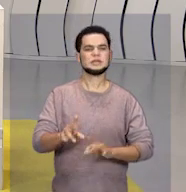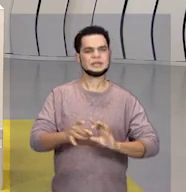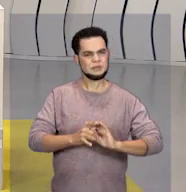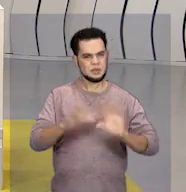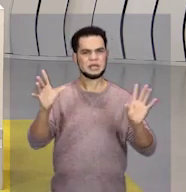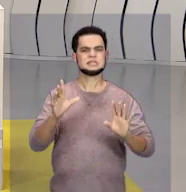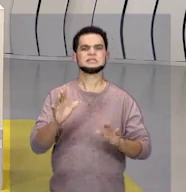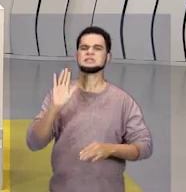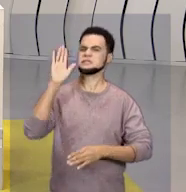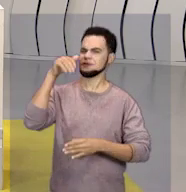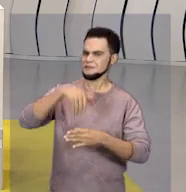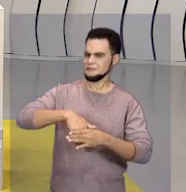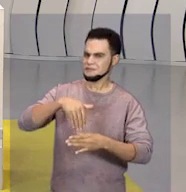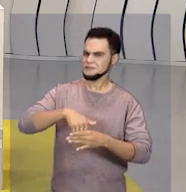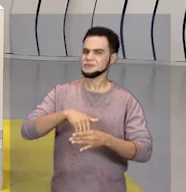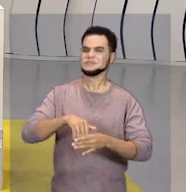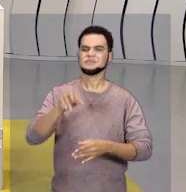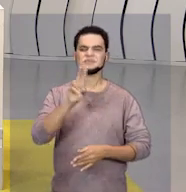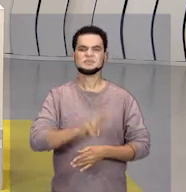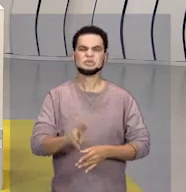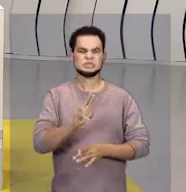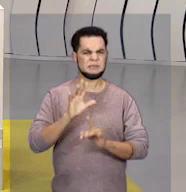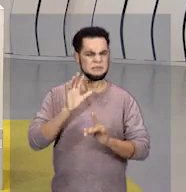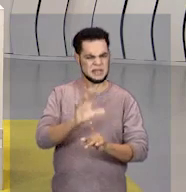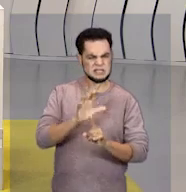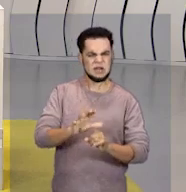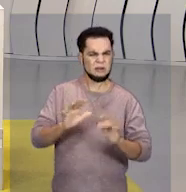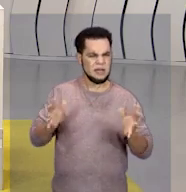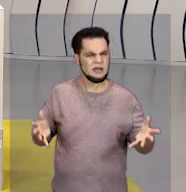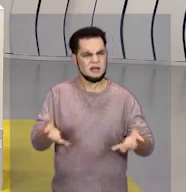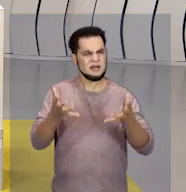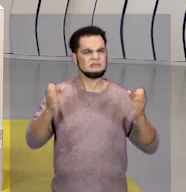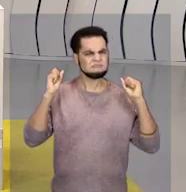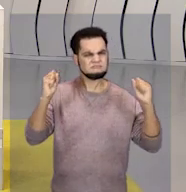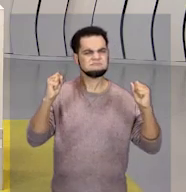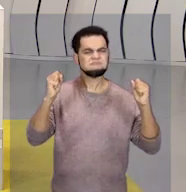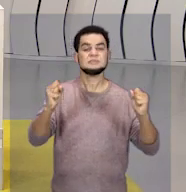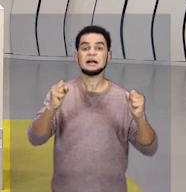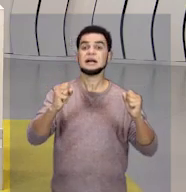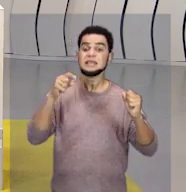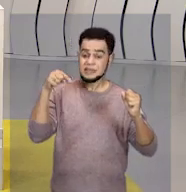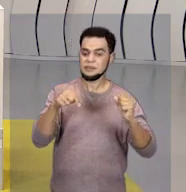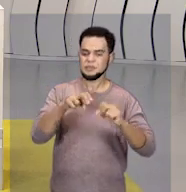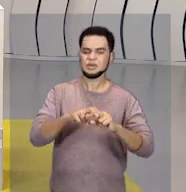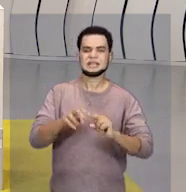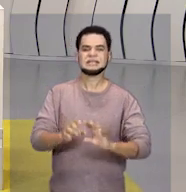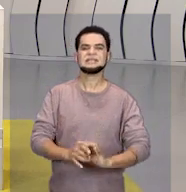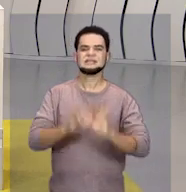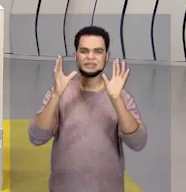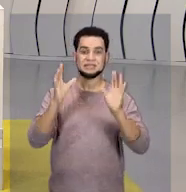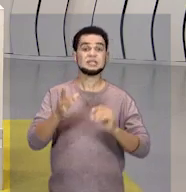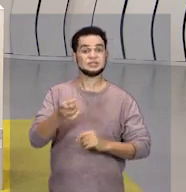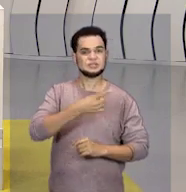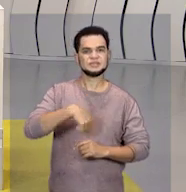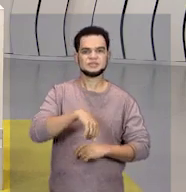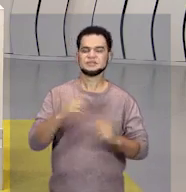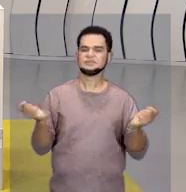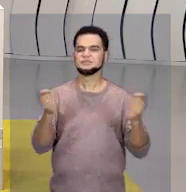voto, através do exercício da pressão popular, que se dá através da liberdade, que nós podemos, então,